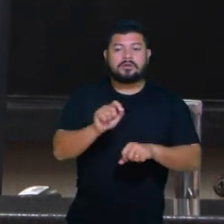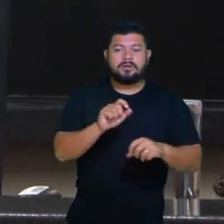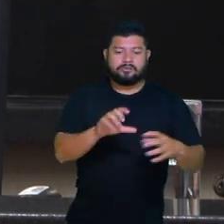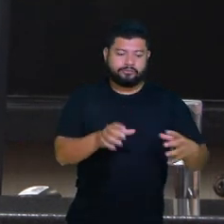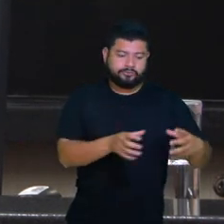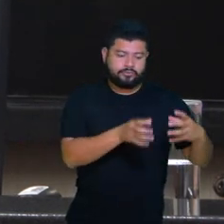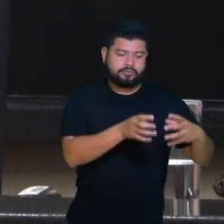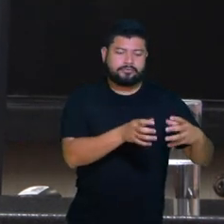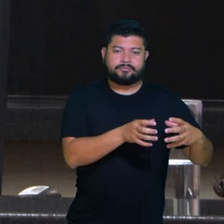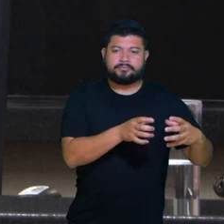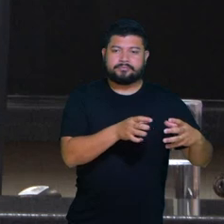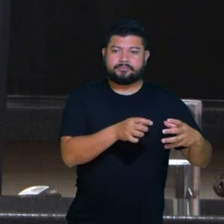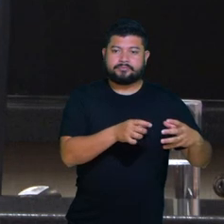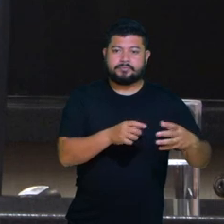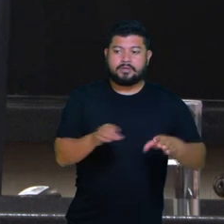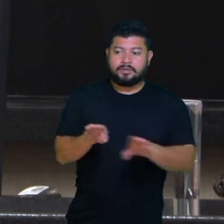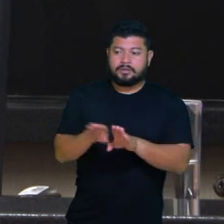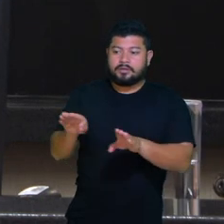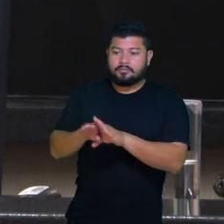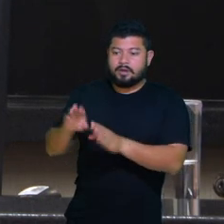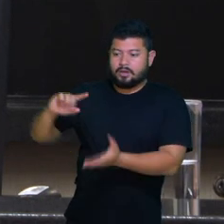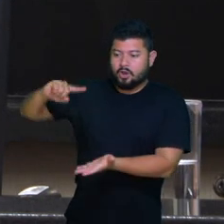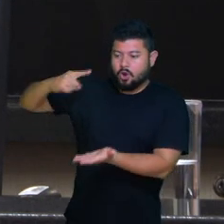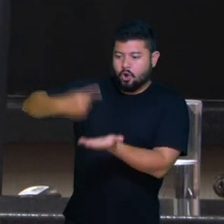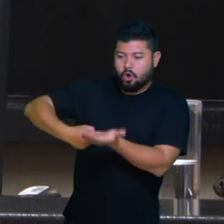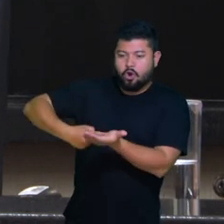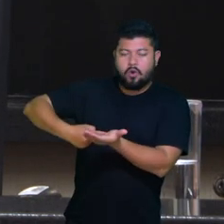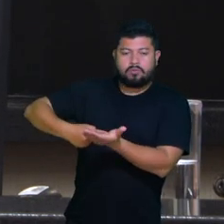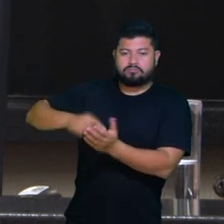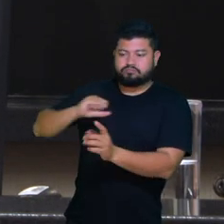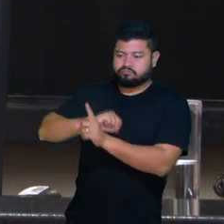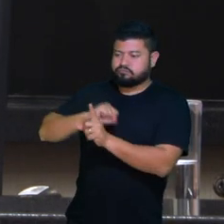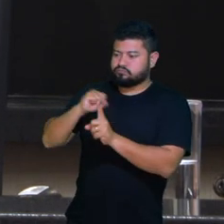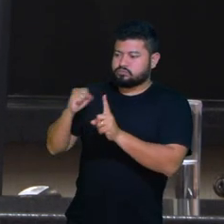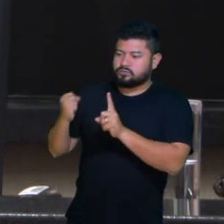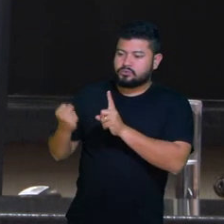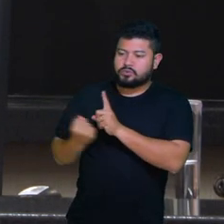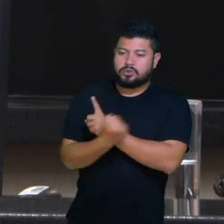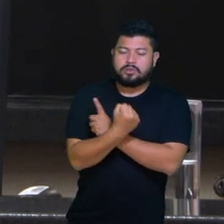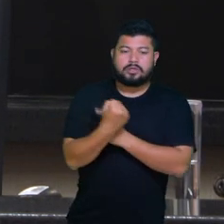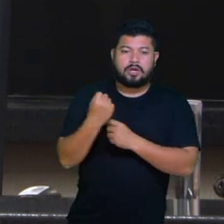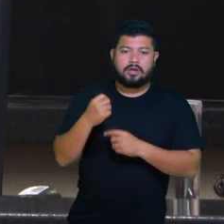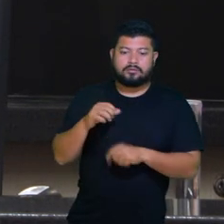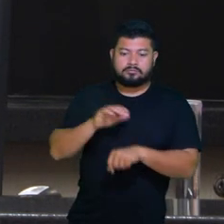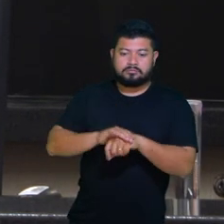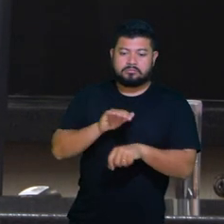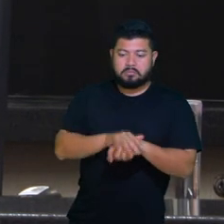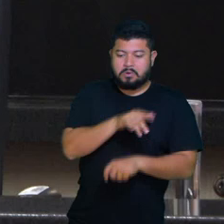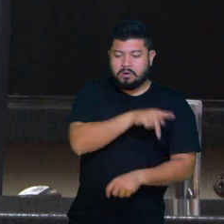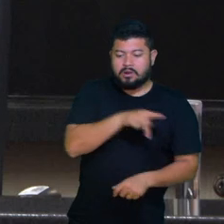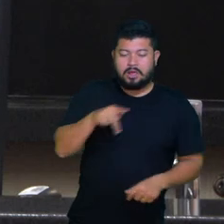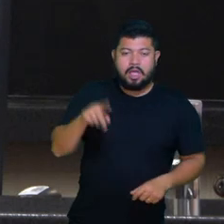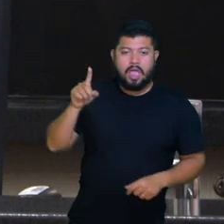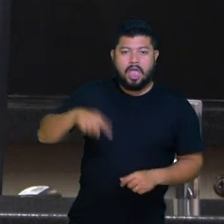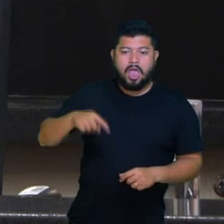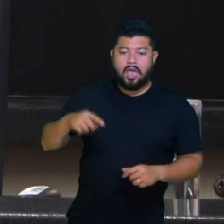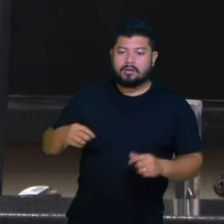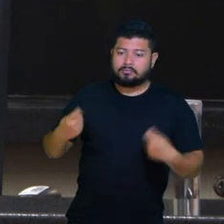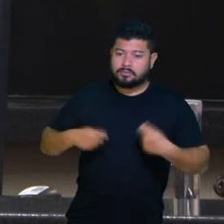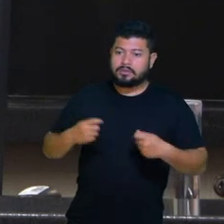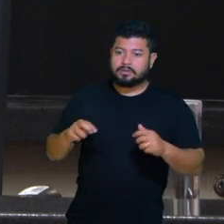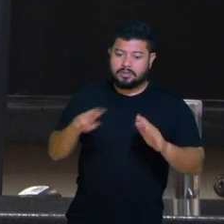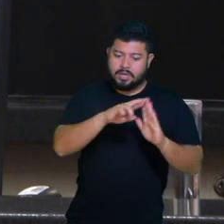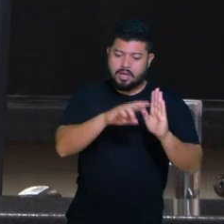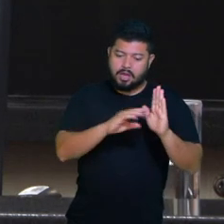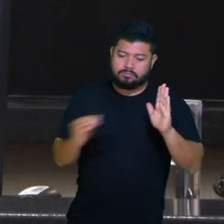social do é uma outra um elemento base que precisa contemplar Qual é qualquer política de